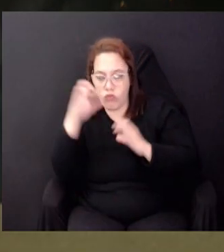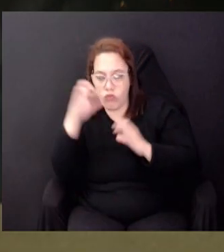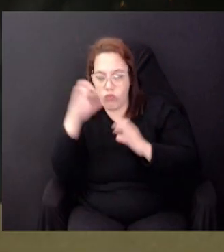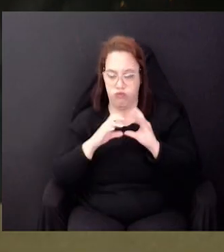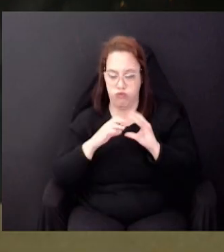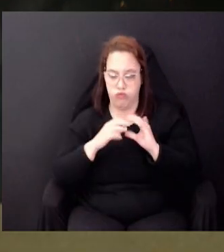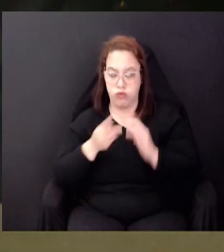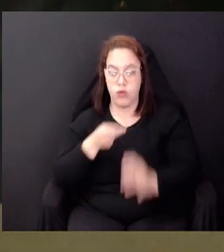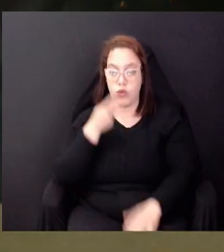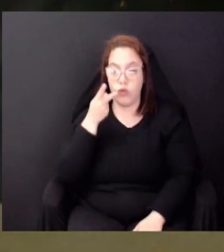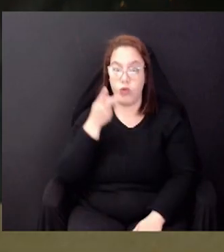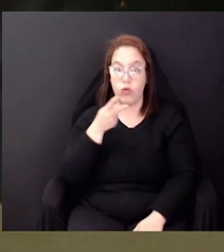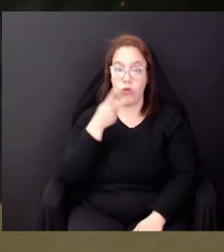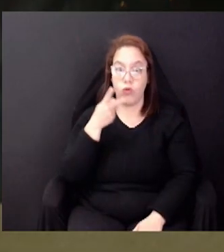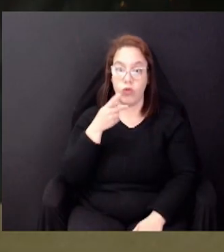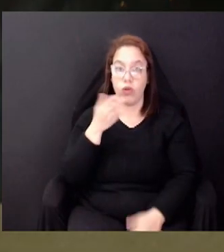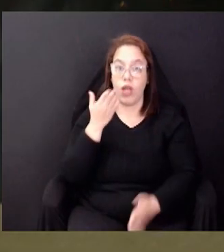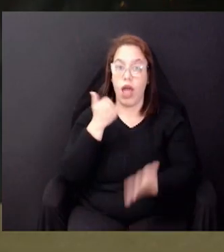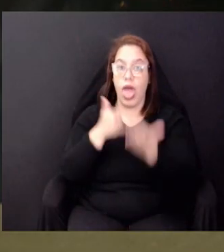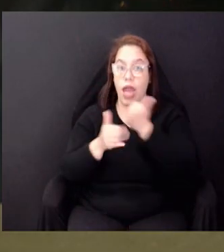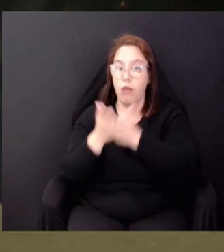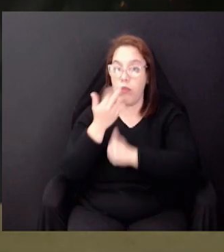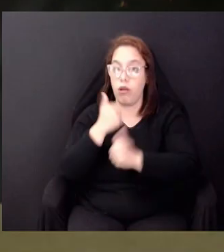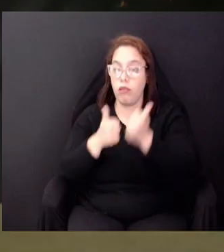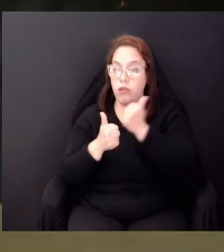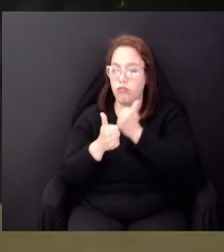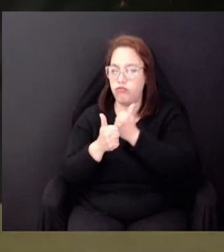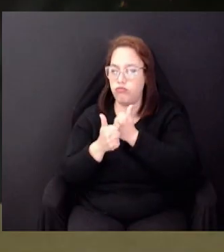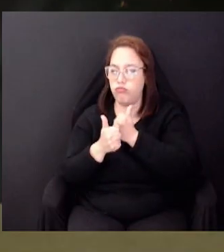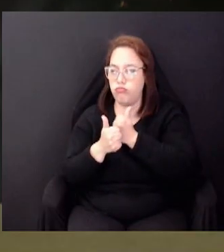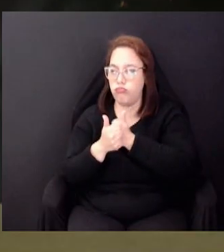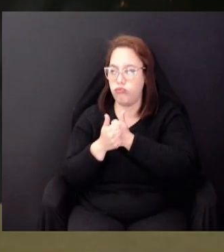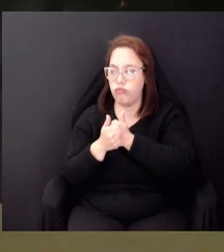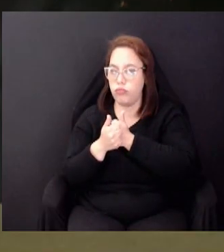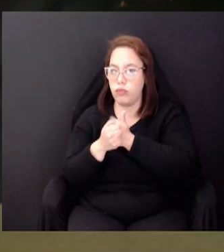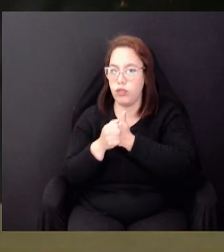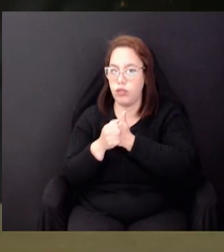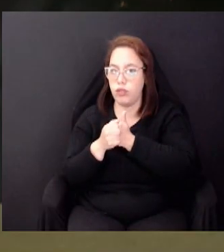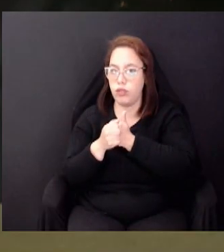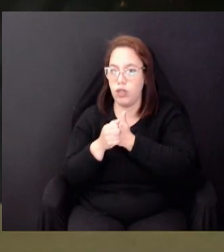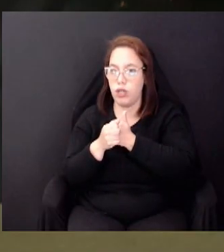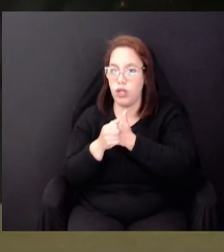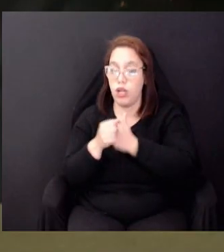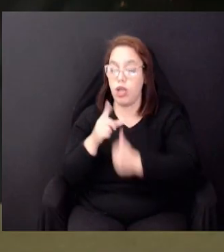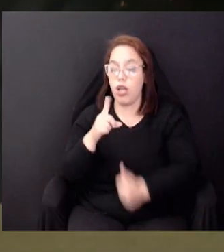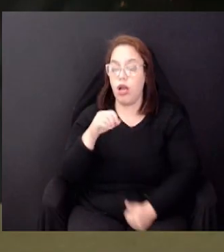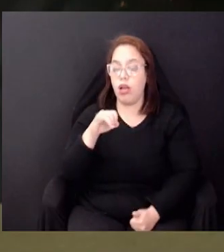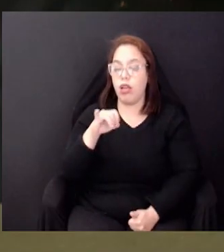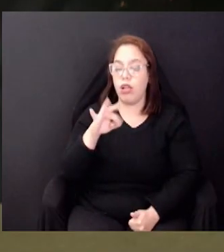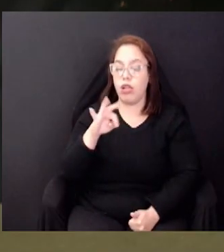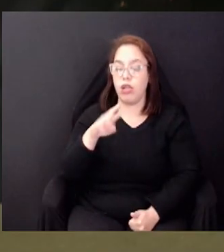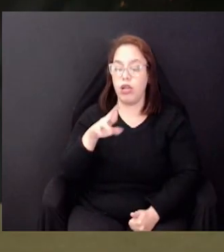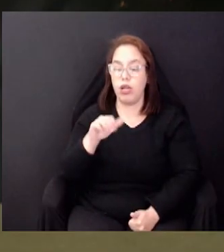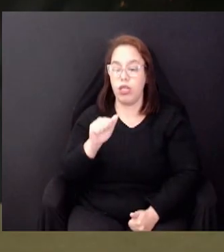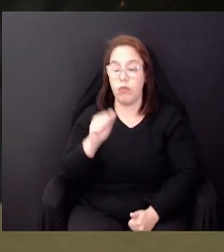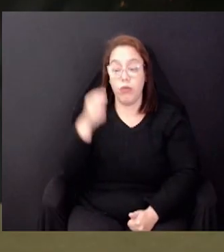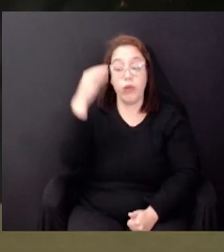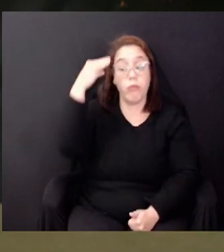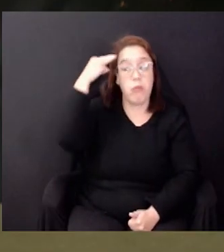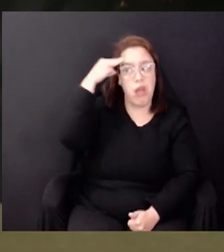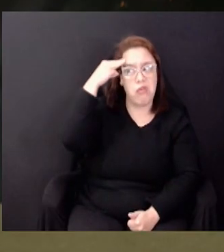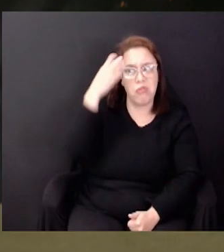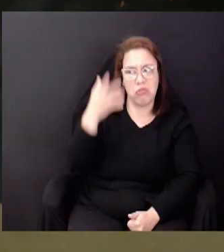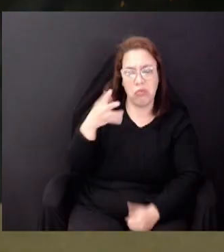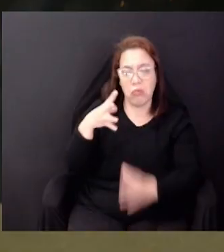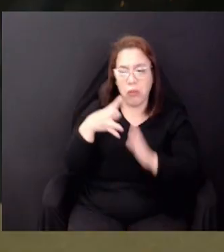de alimentação. Você já ouviu falar em dieta da mente? É isso mesmo, dieta da mente. É um modelo alimentar,